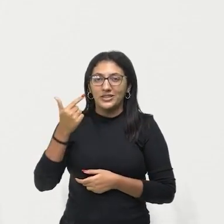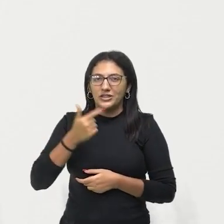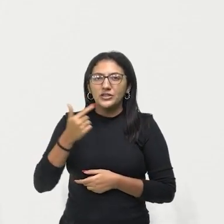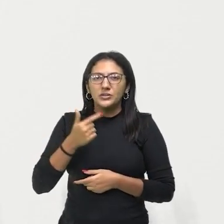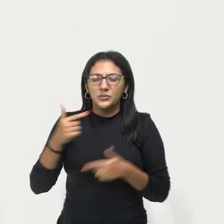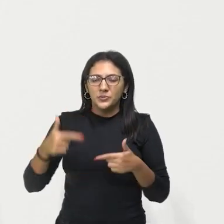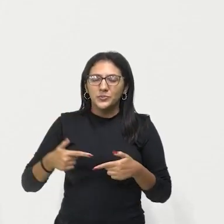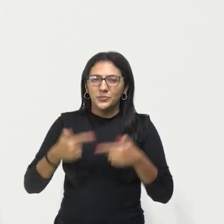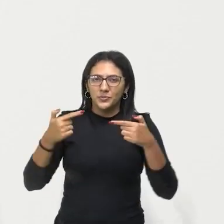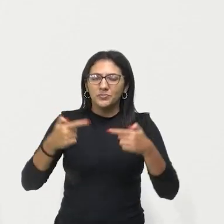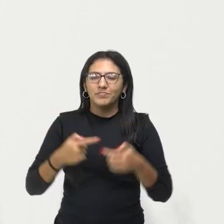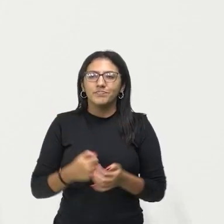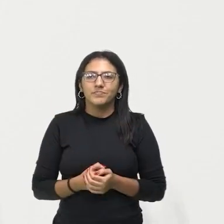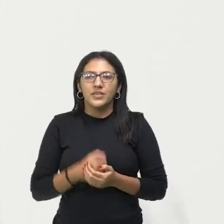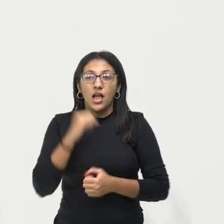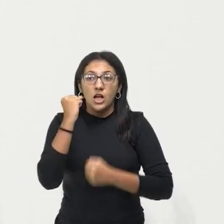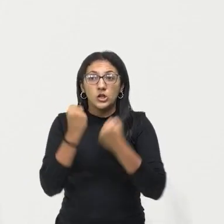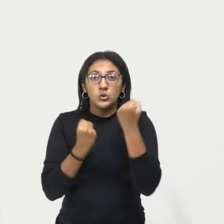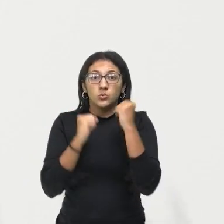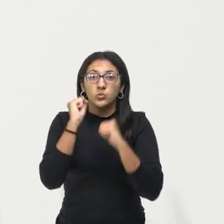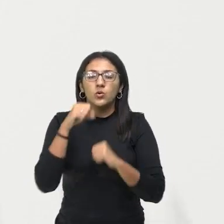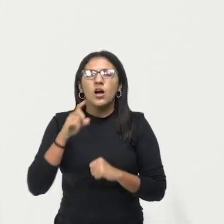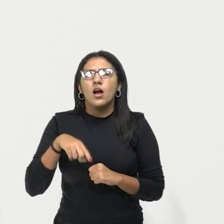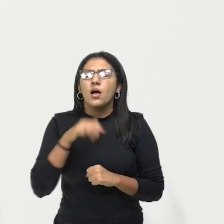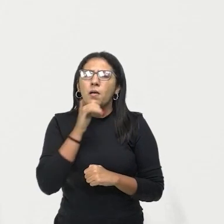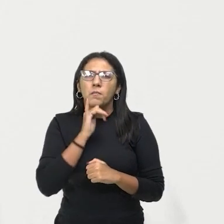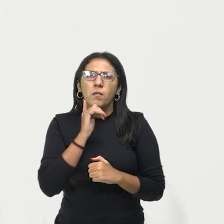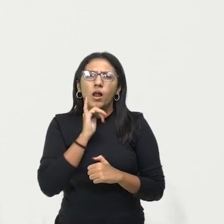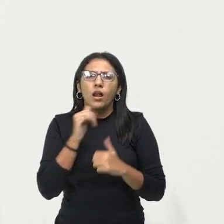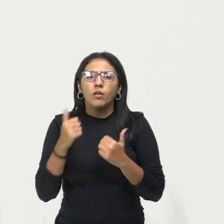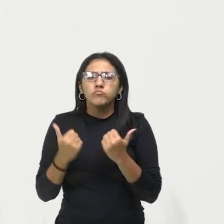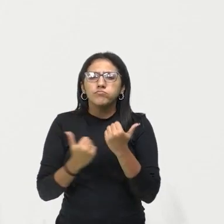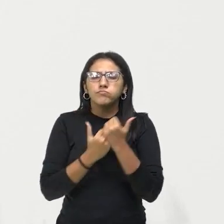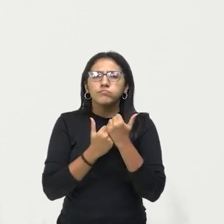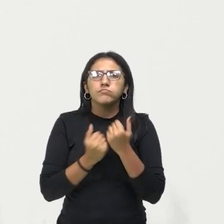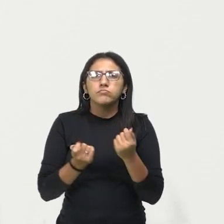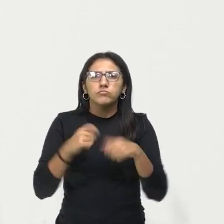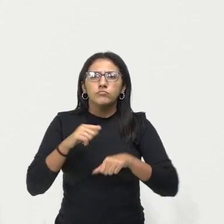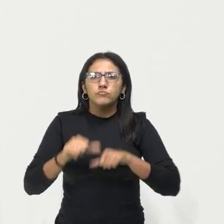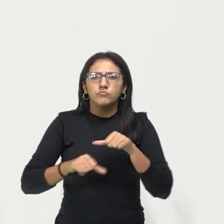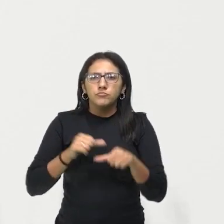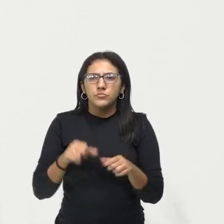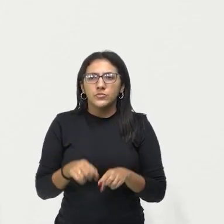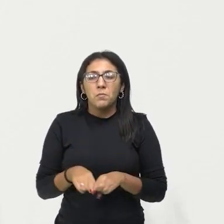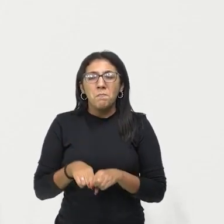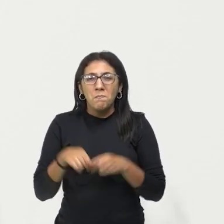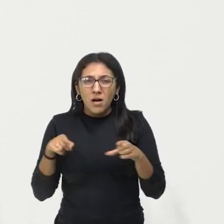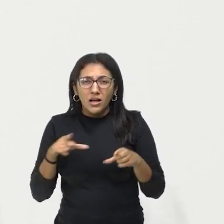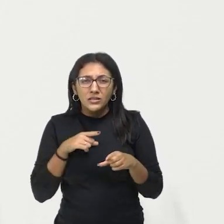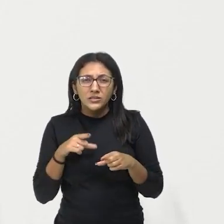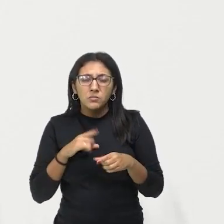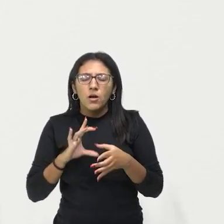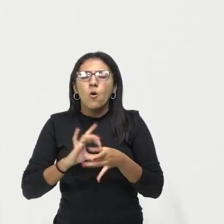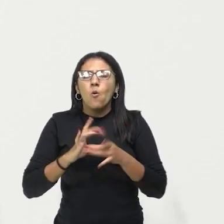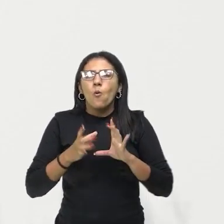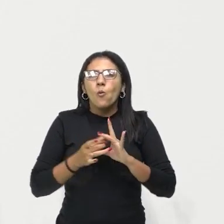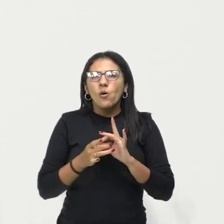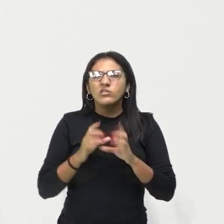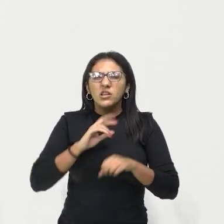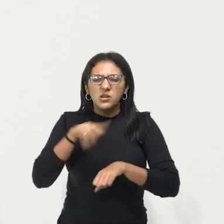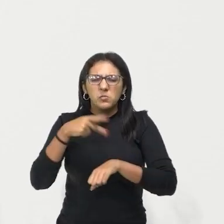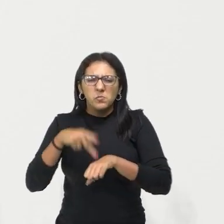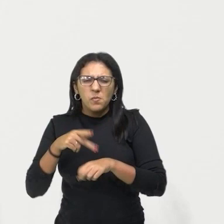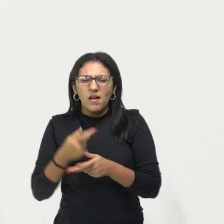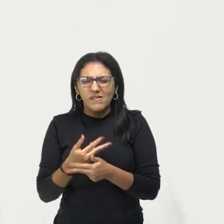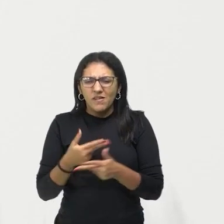Mundial, as indústrias eram substitutivas. O contexto internacional também ajudou. Como eu falei para vocês em outros